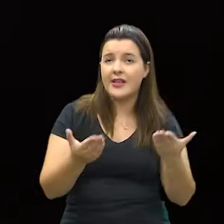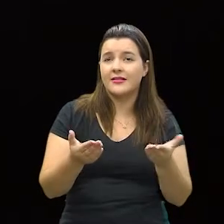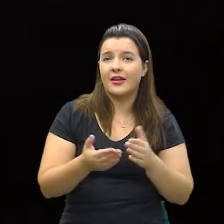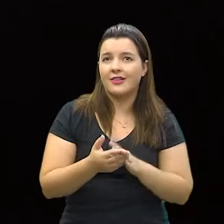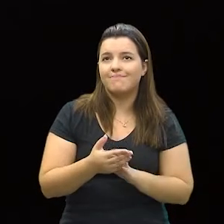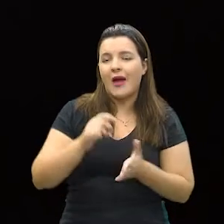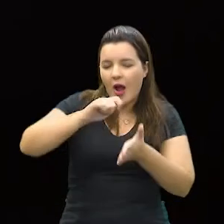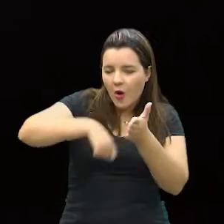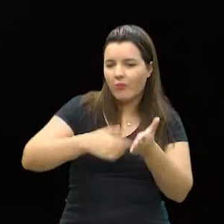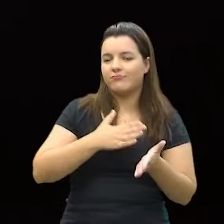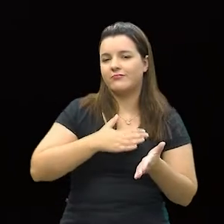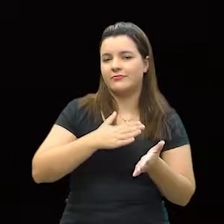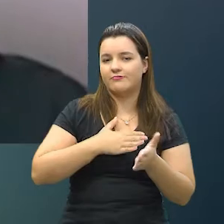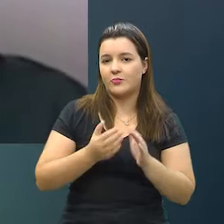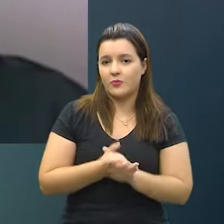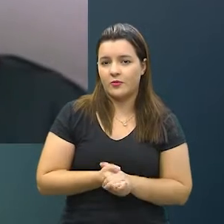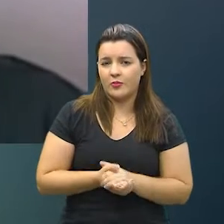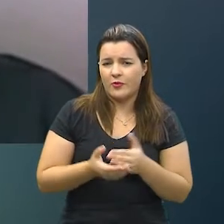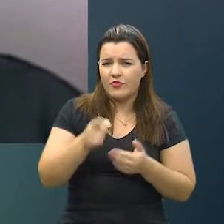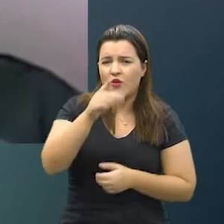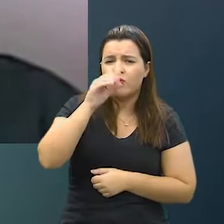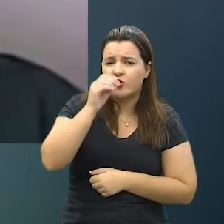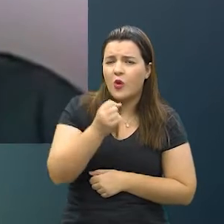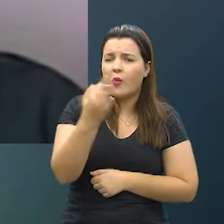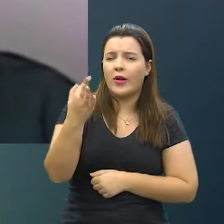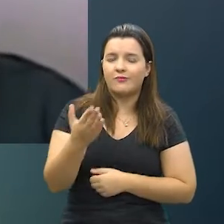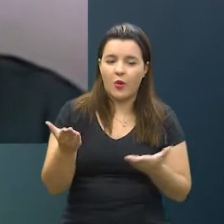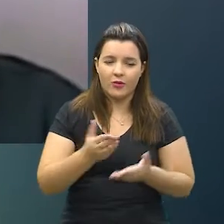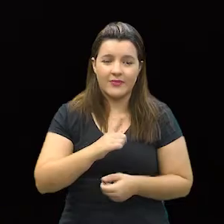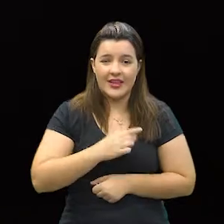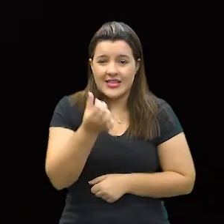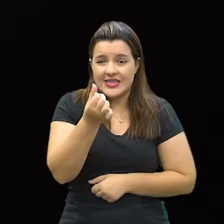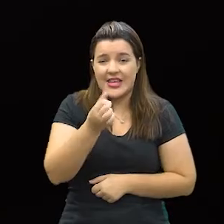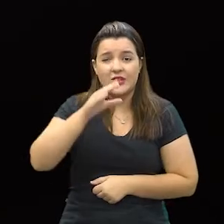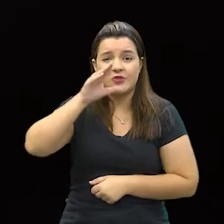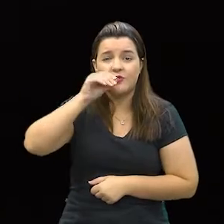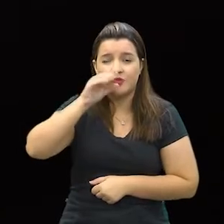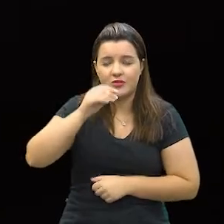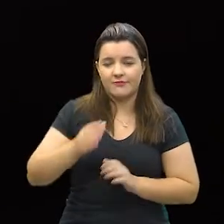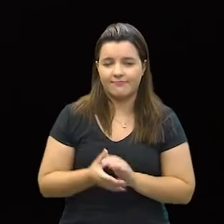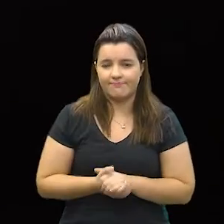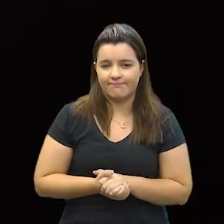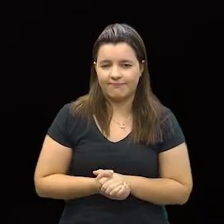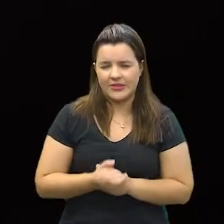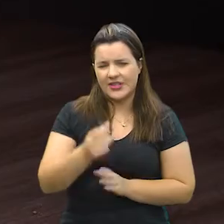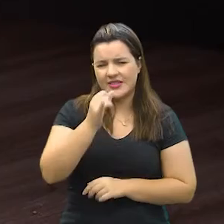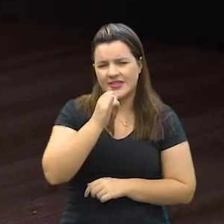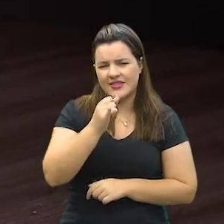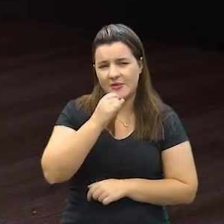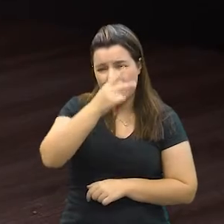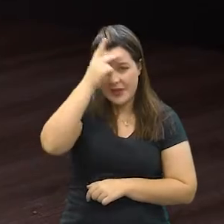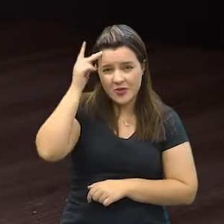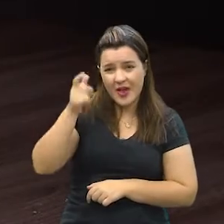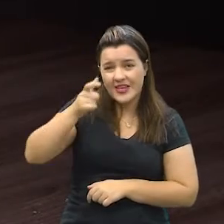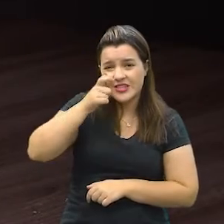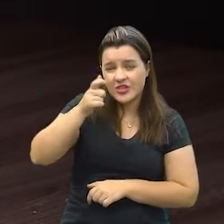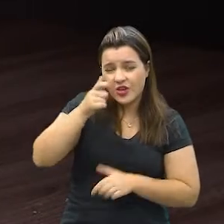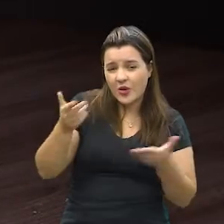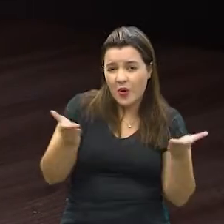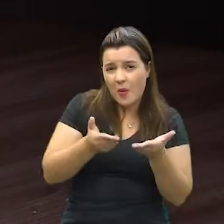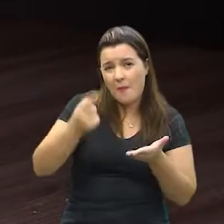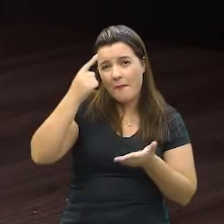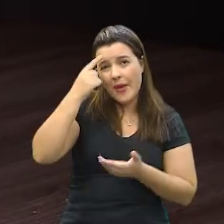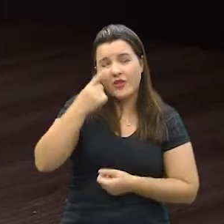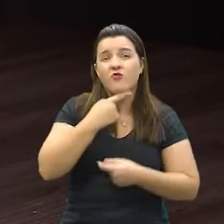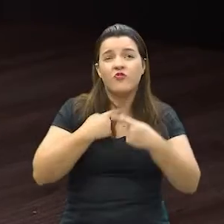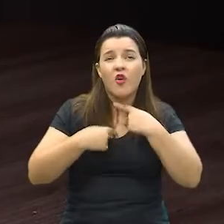tem? Hoje eu tenho 6 colaboradores. O que você diria para quem está nos assistindo e